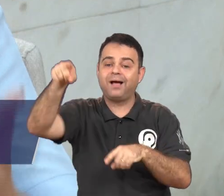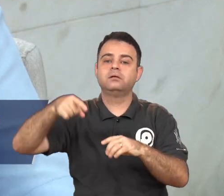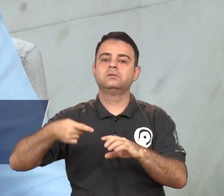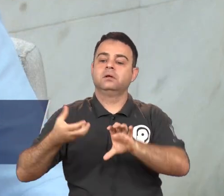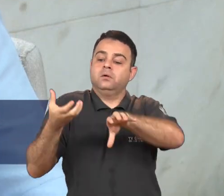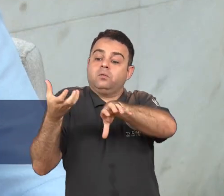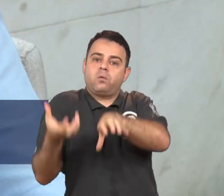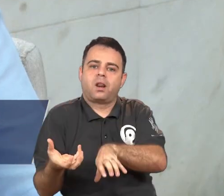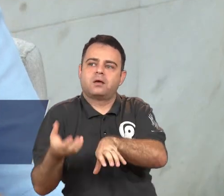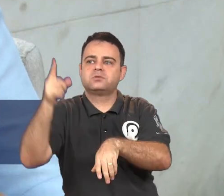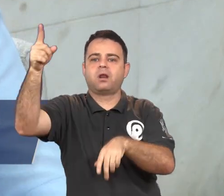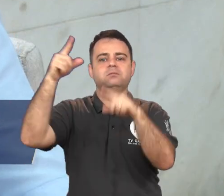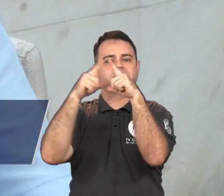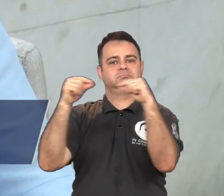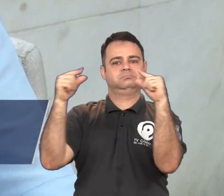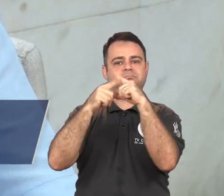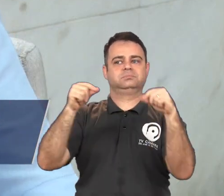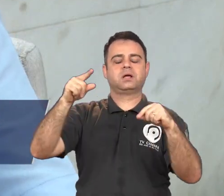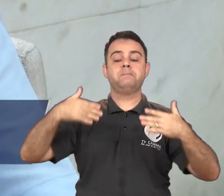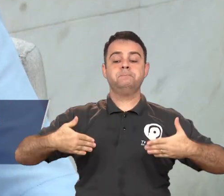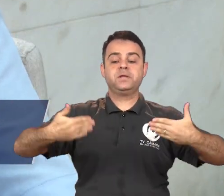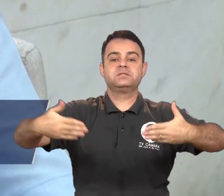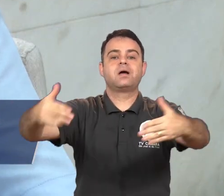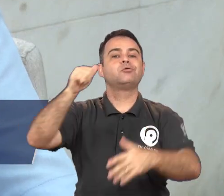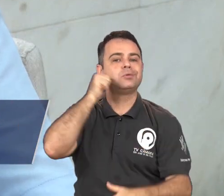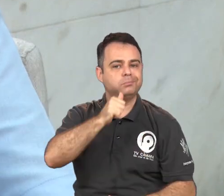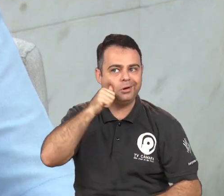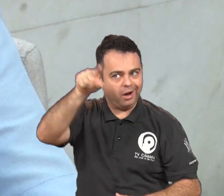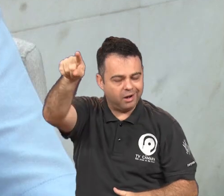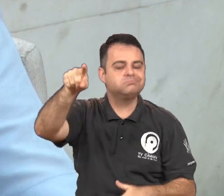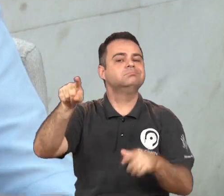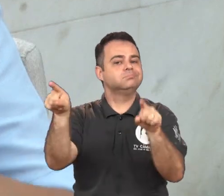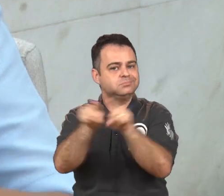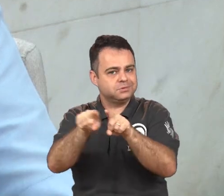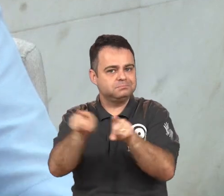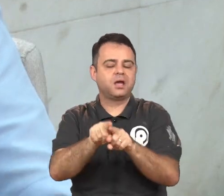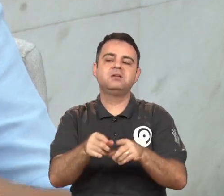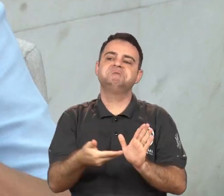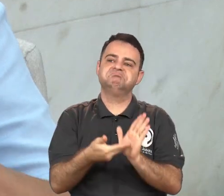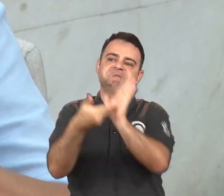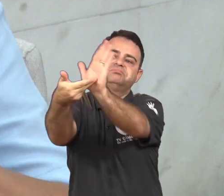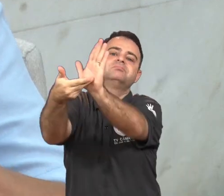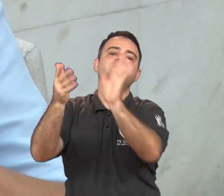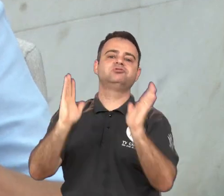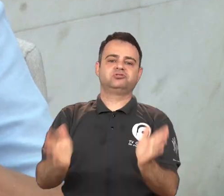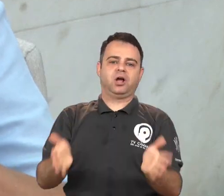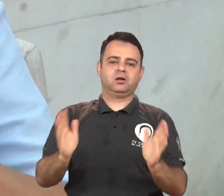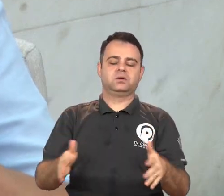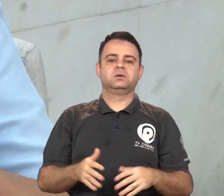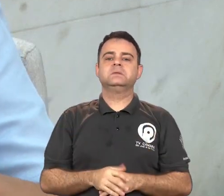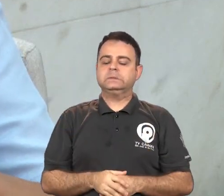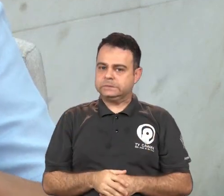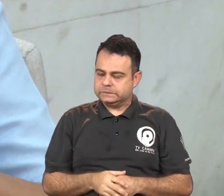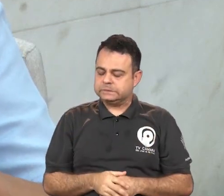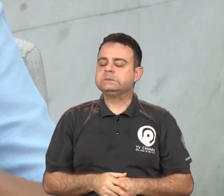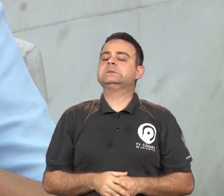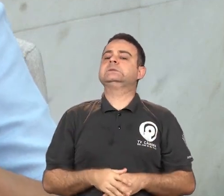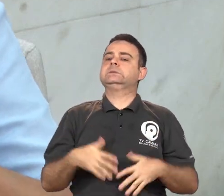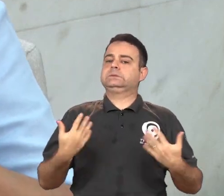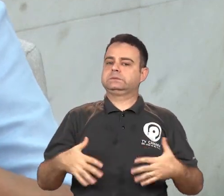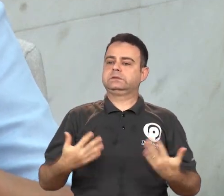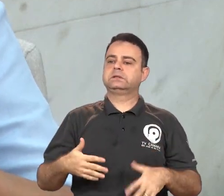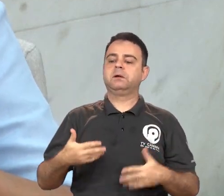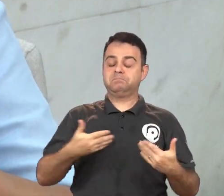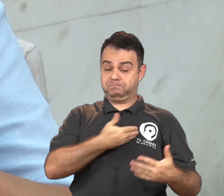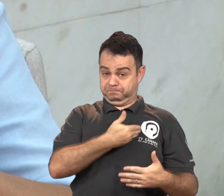Onde nós precisamos levar para o Ministério das Mulheres. Então, é um trabalho, assim, entrar na política